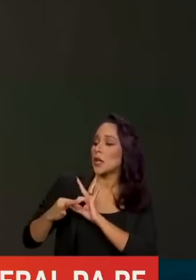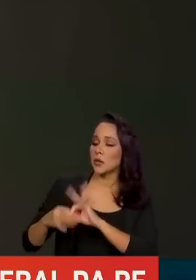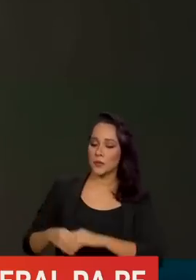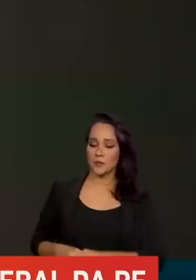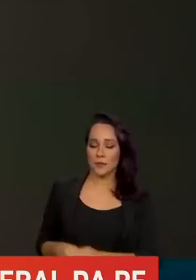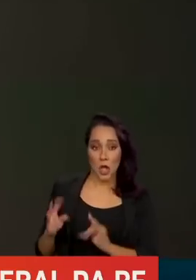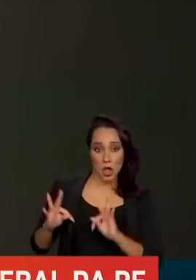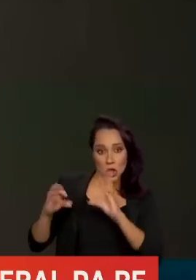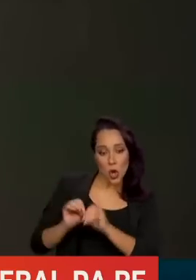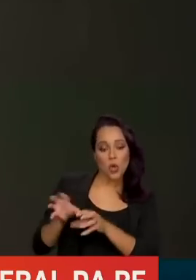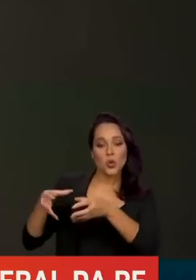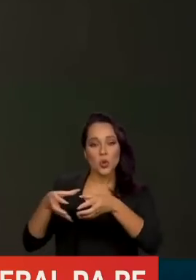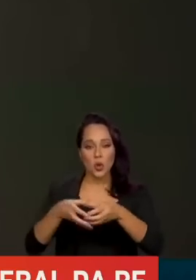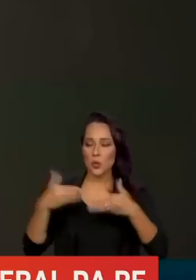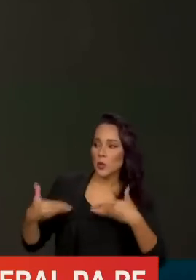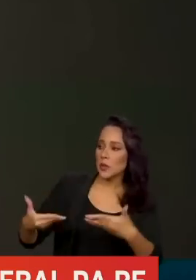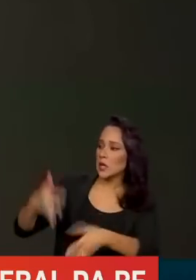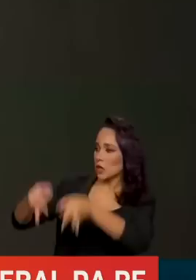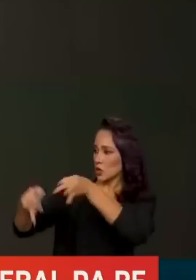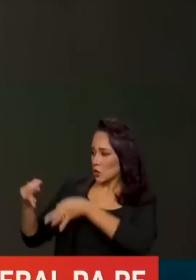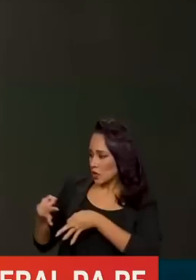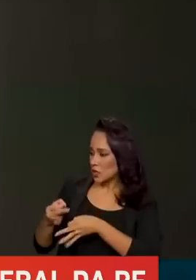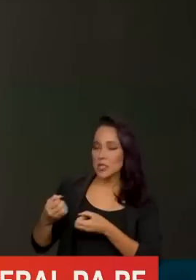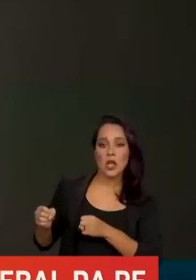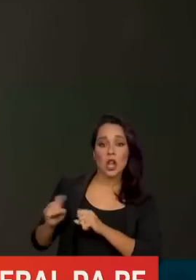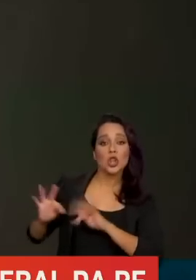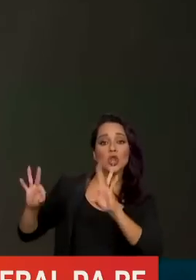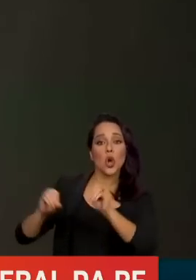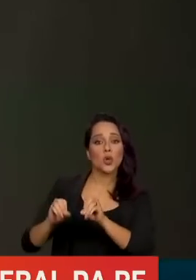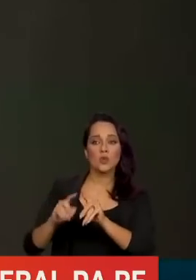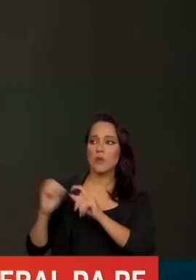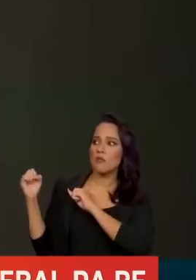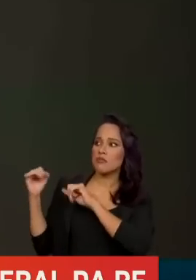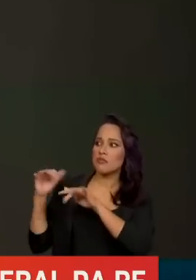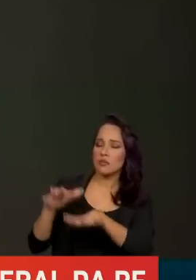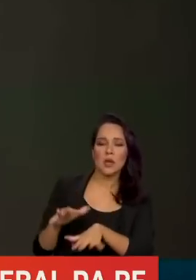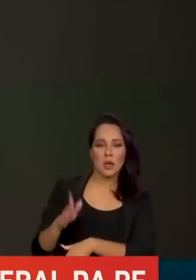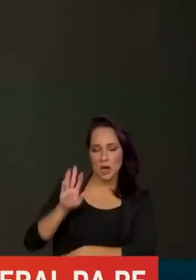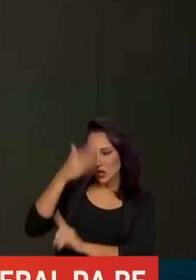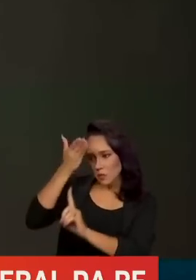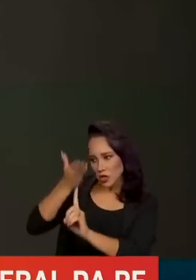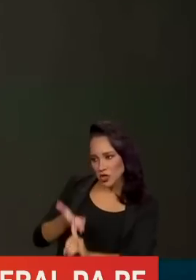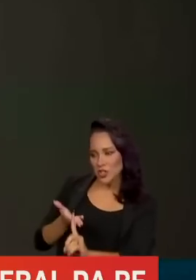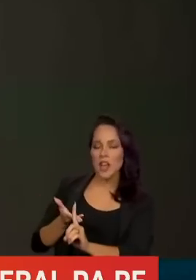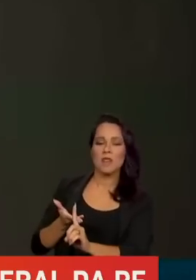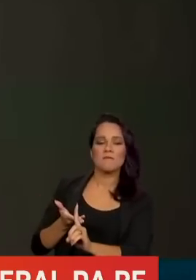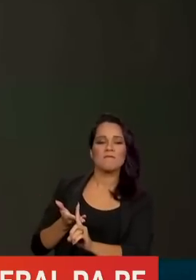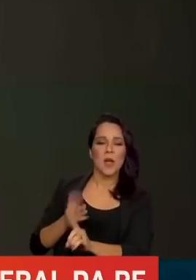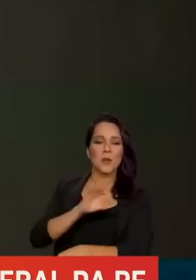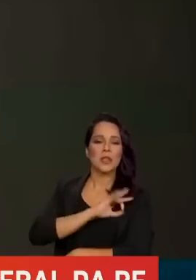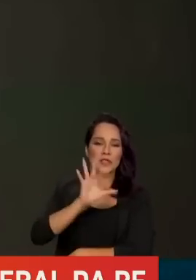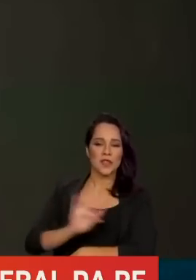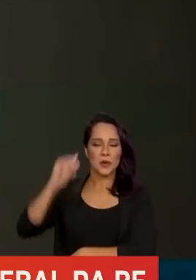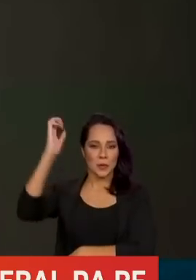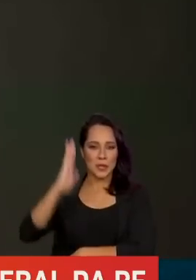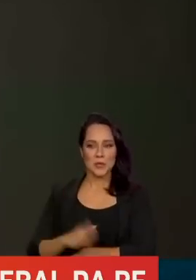toda a equipe do Ministério da Justiça está aqui toda sem exceção para lhe prestigiar e homenagear a polícia